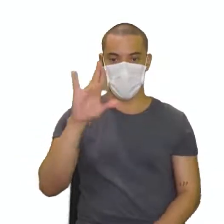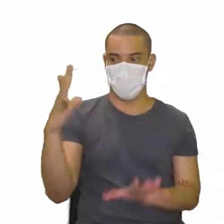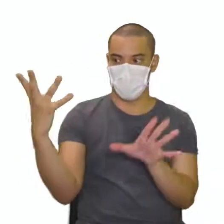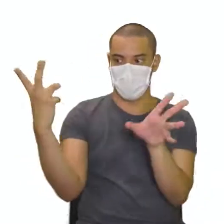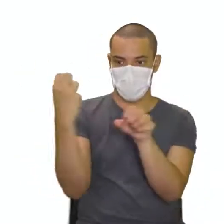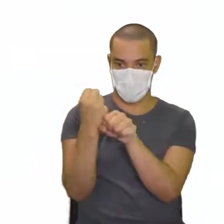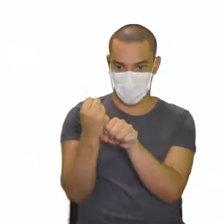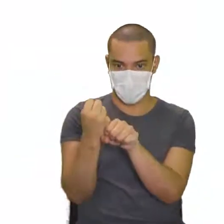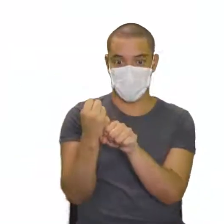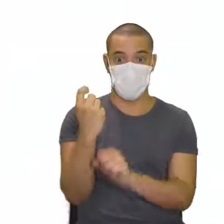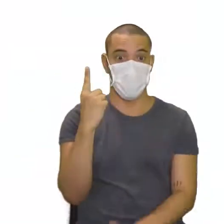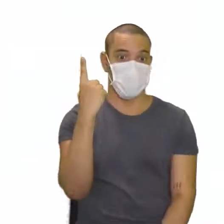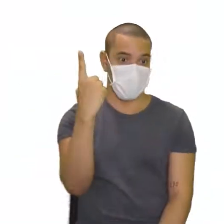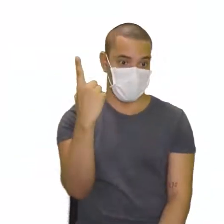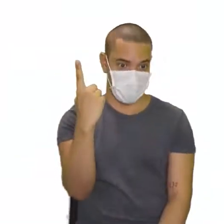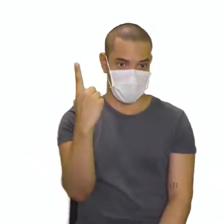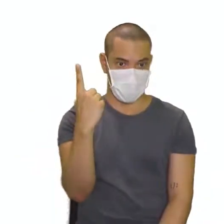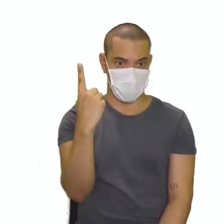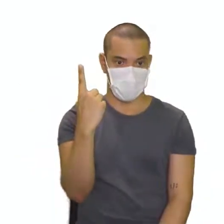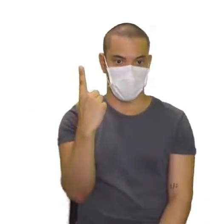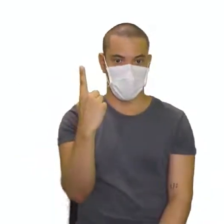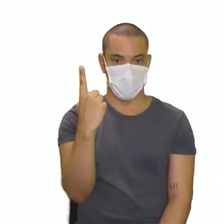campo magnético no ponto 1 aqui, ó,